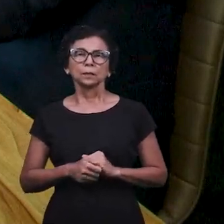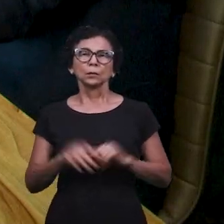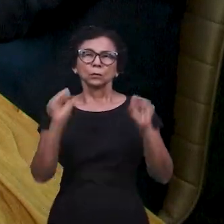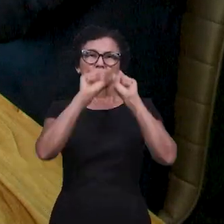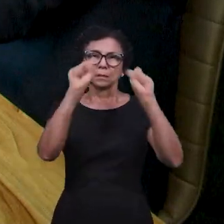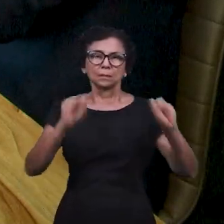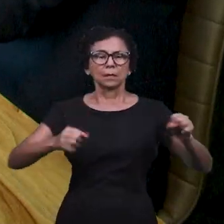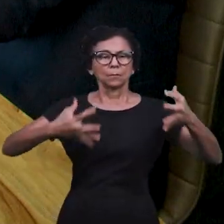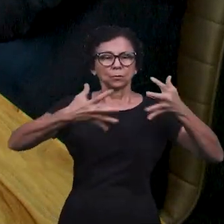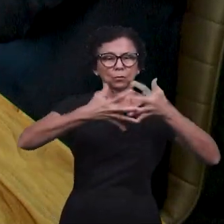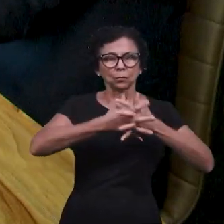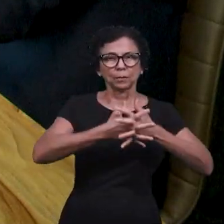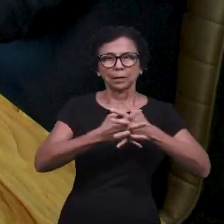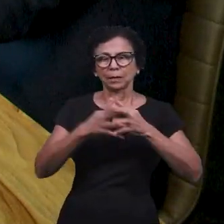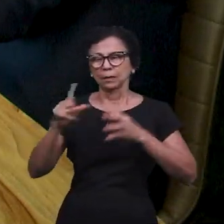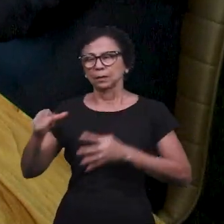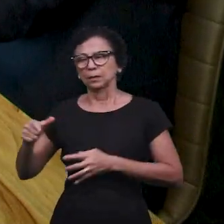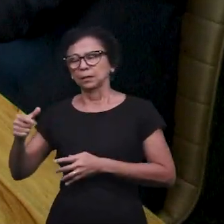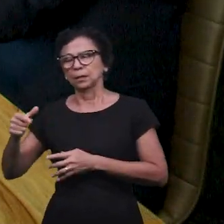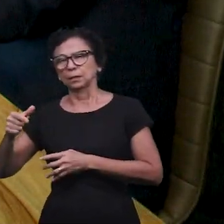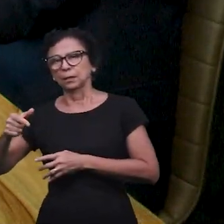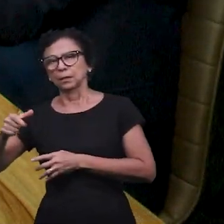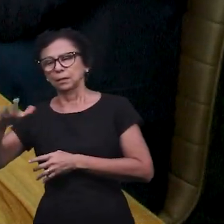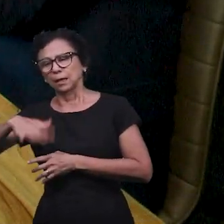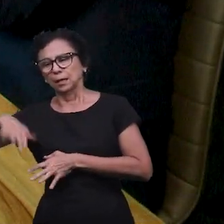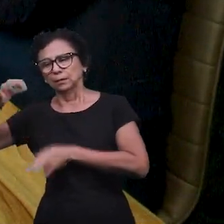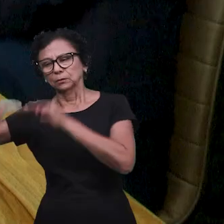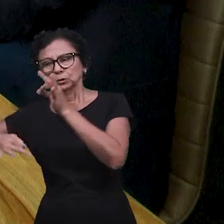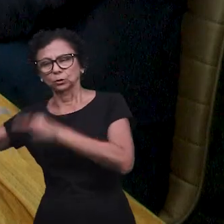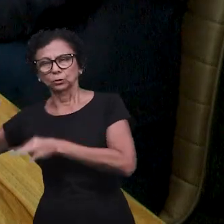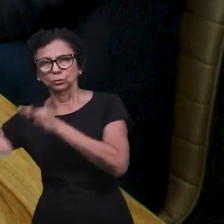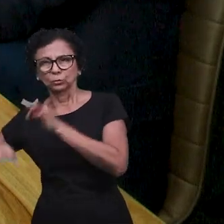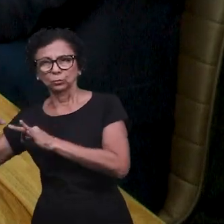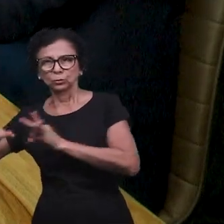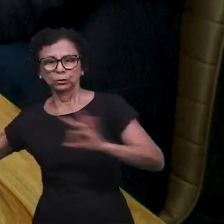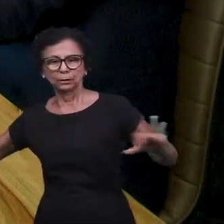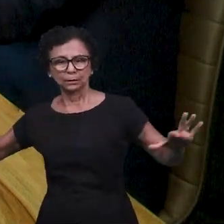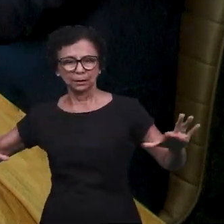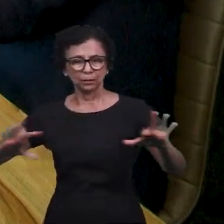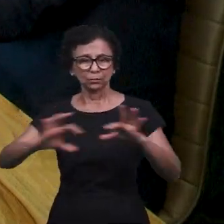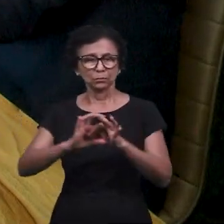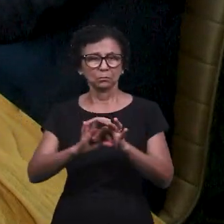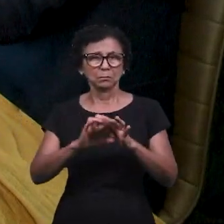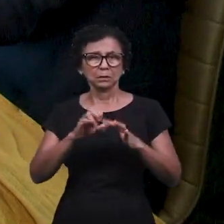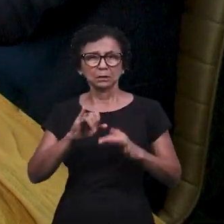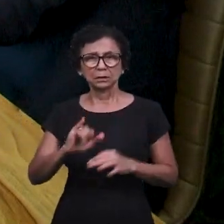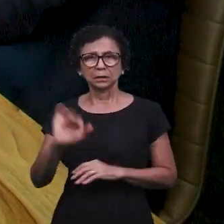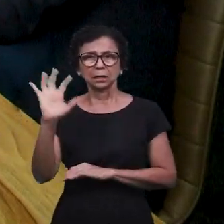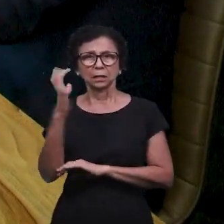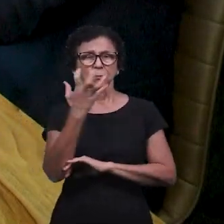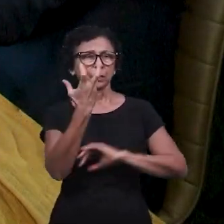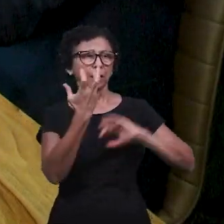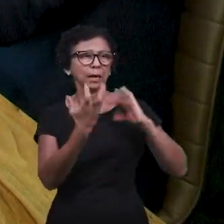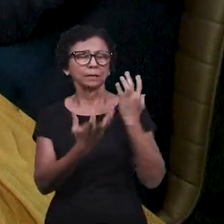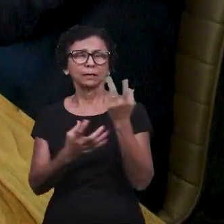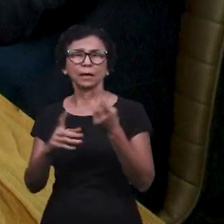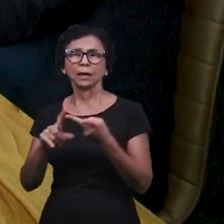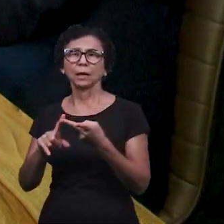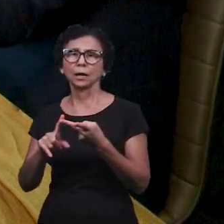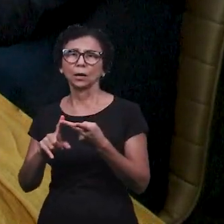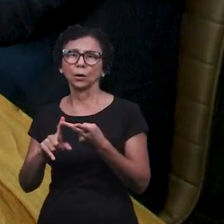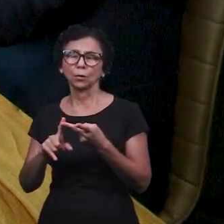o jurídico que vai fazer o trabalhista, o compliance trabalhista, sim, o ambiental, o penal, o empresarial, mas tem que haver